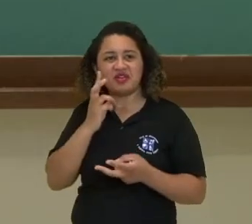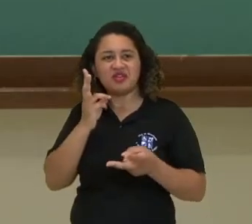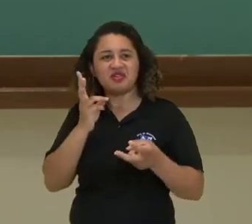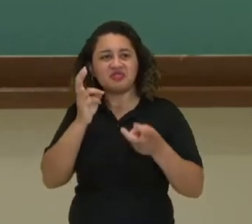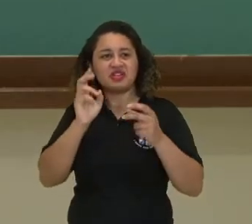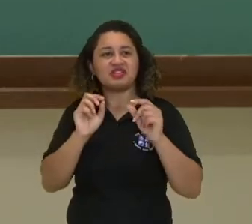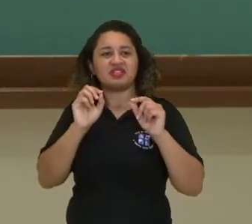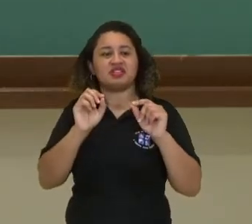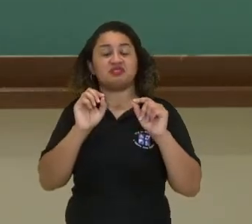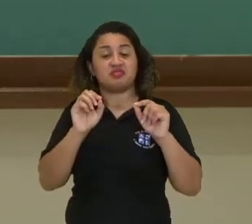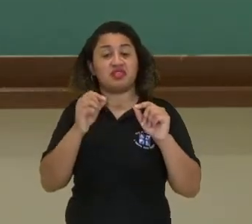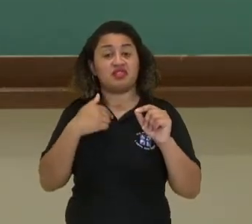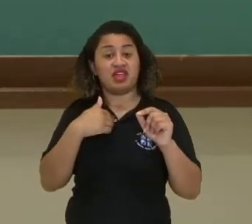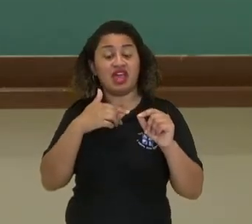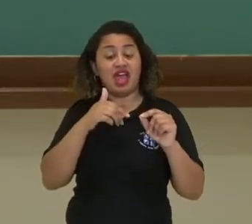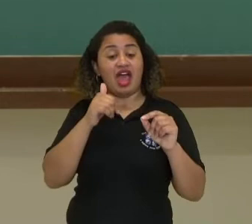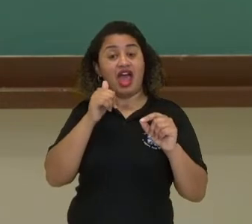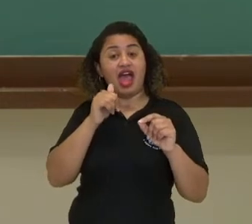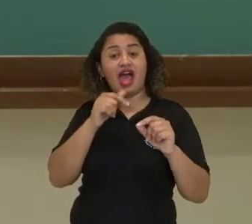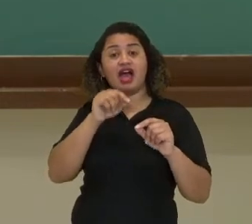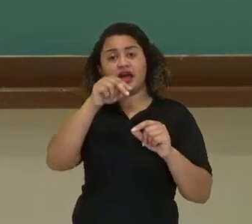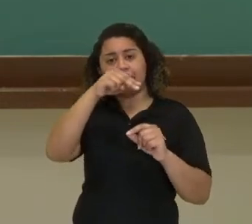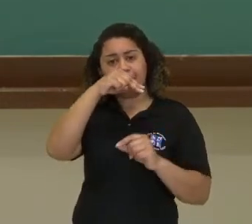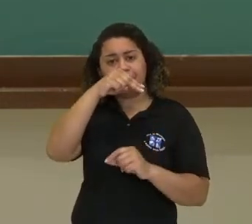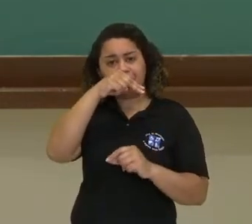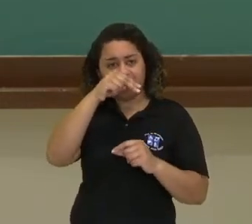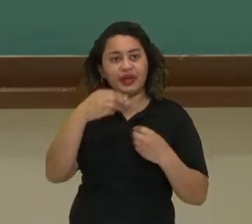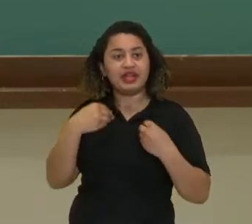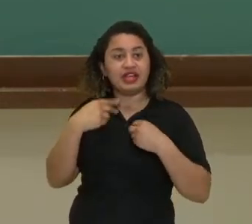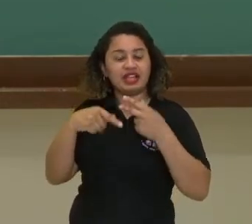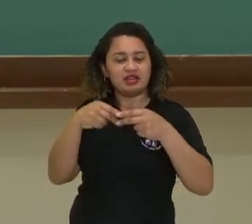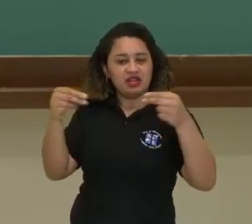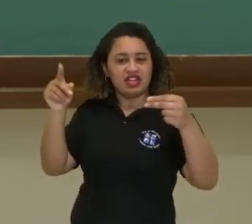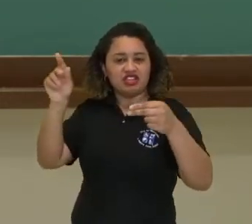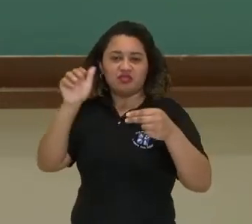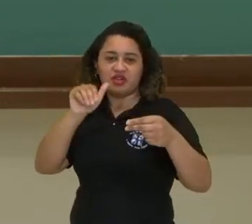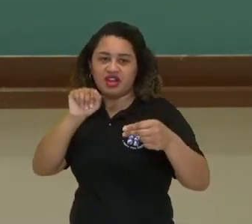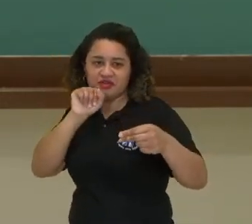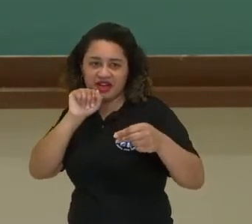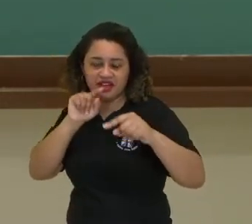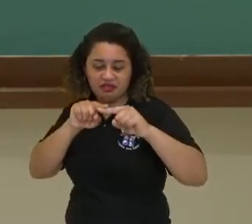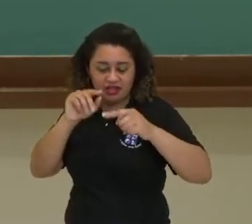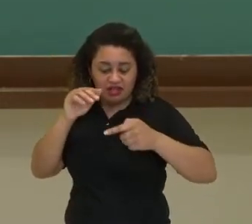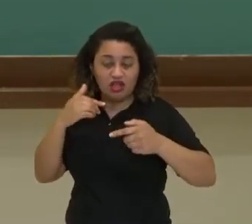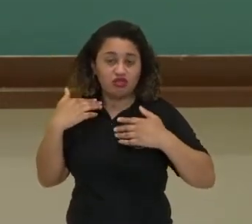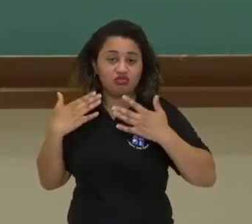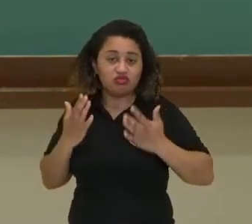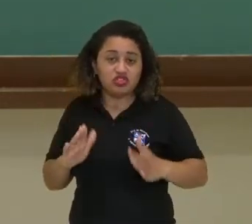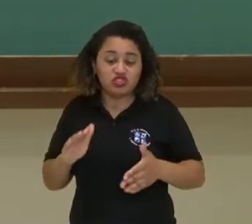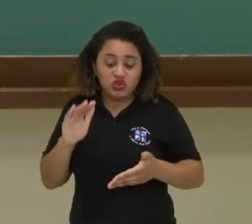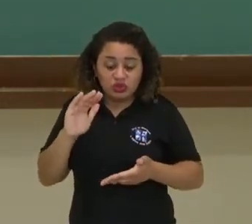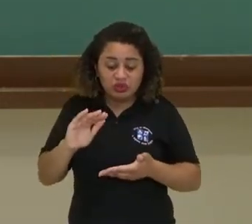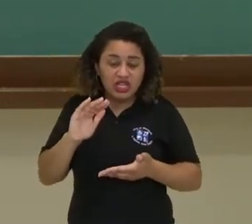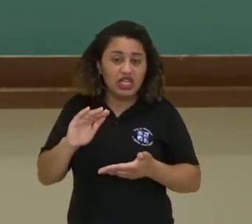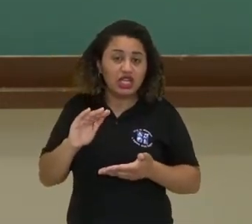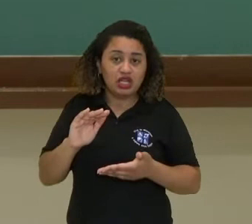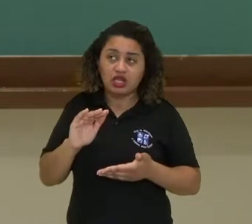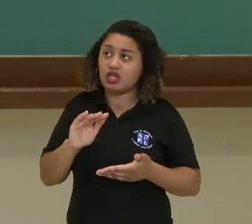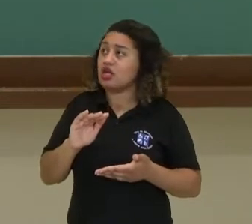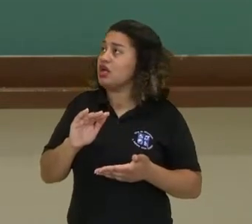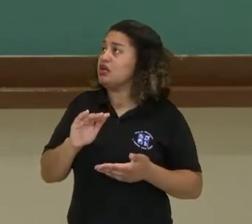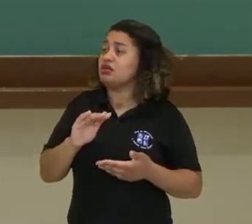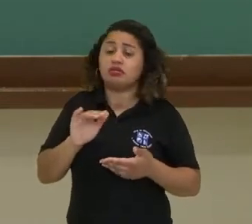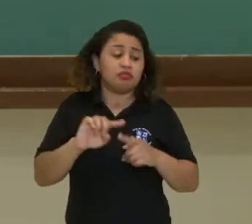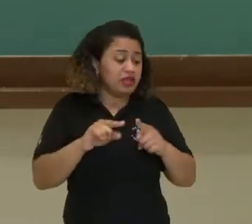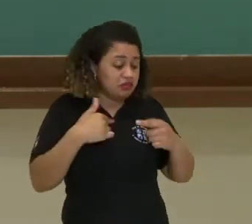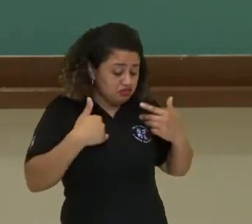um vestido pequeno para não servir para a mãe, dizendo que era um presente e aí ia emprestar. Tem gente que faz isso, né? Compra um presente para outra pessoa, mas na verdade